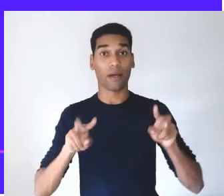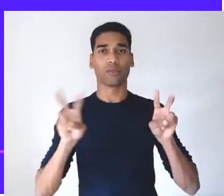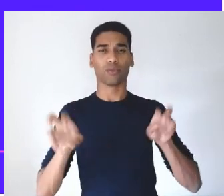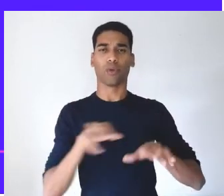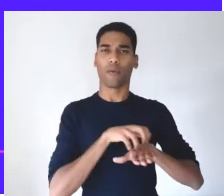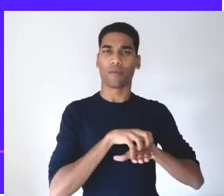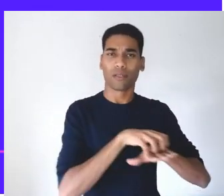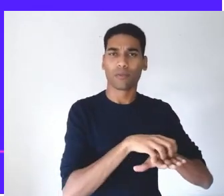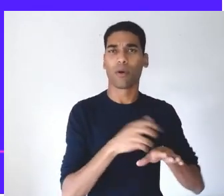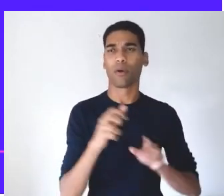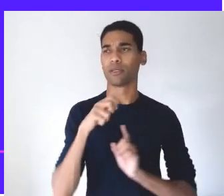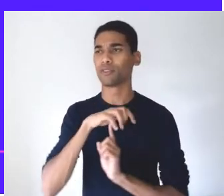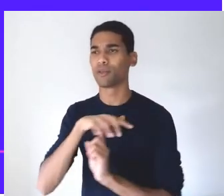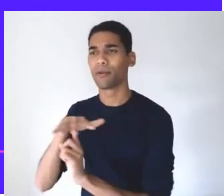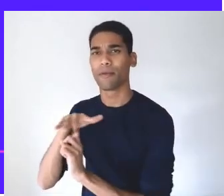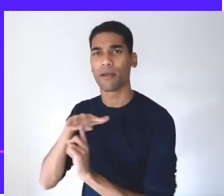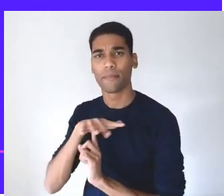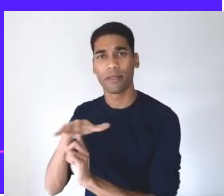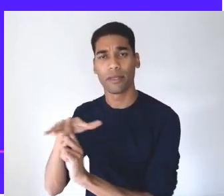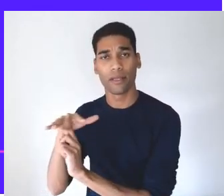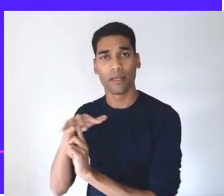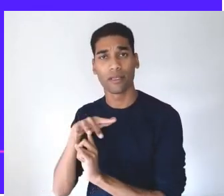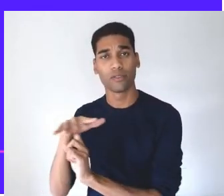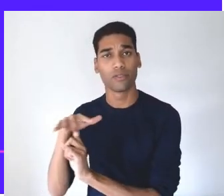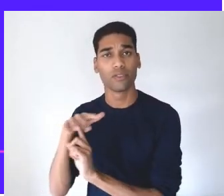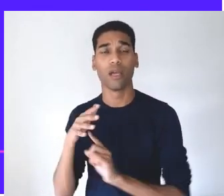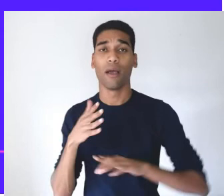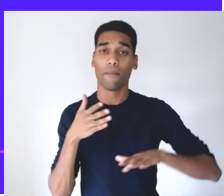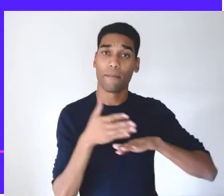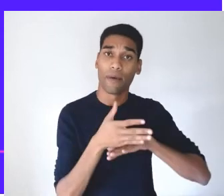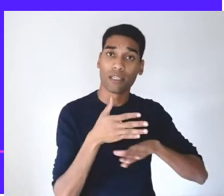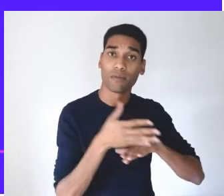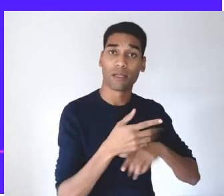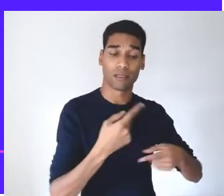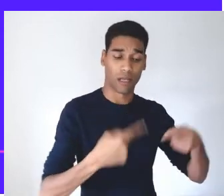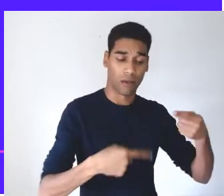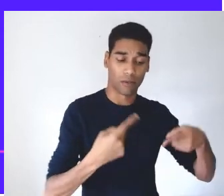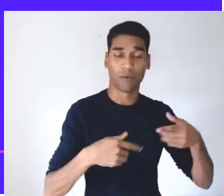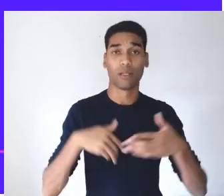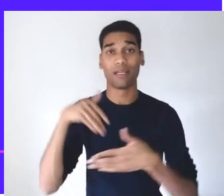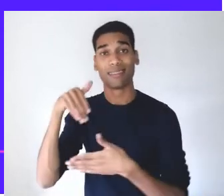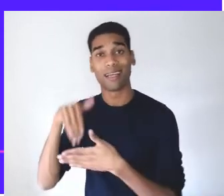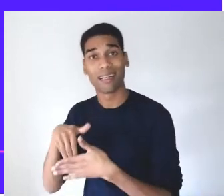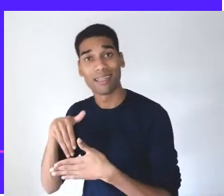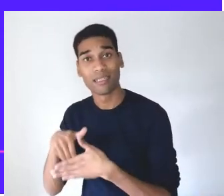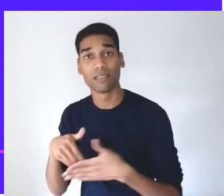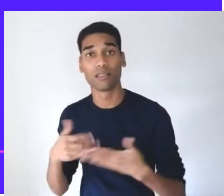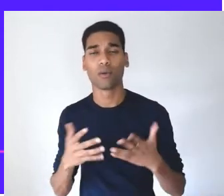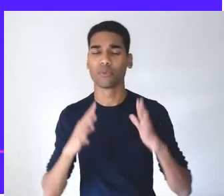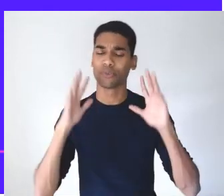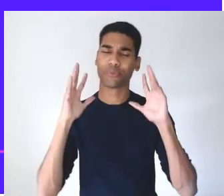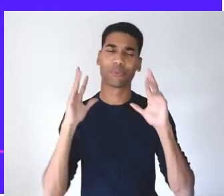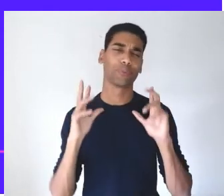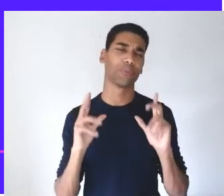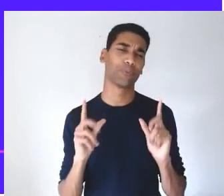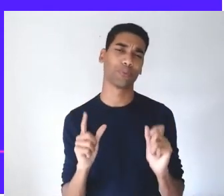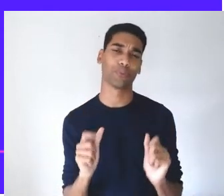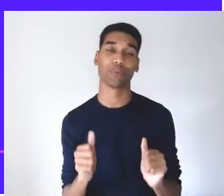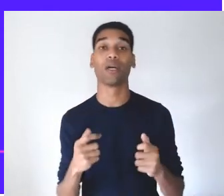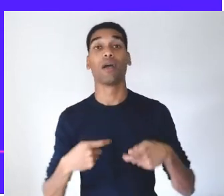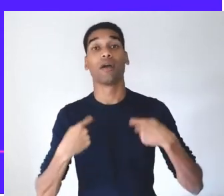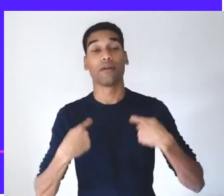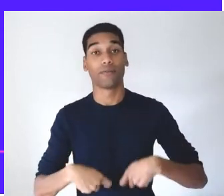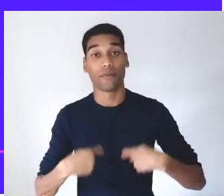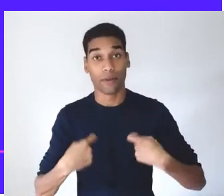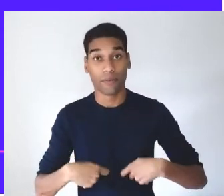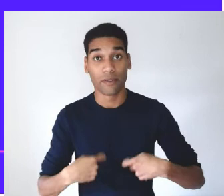ambiente, sobre participação política, sobre eleições. Então, tudo vai precisar ser